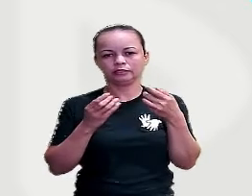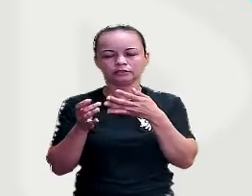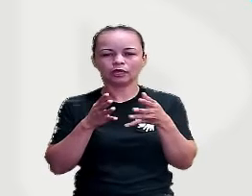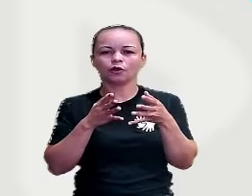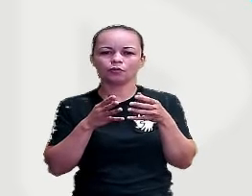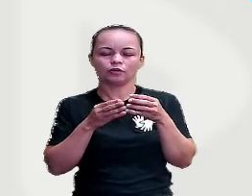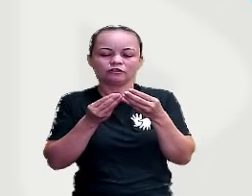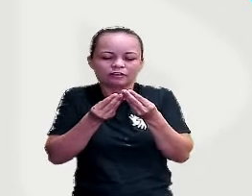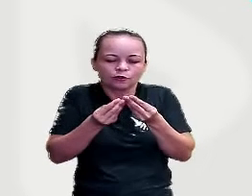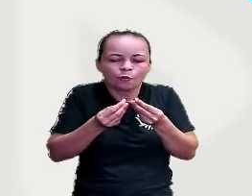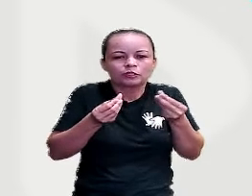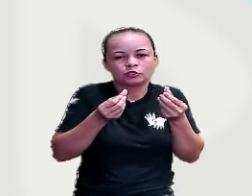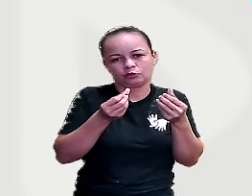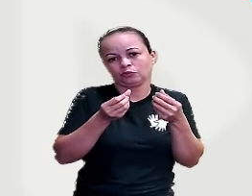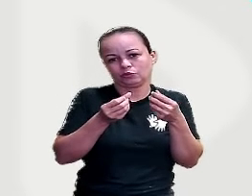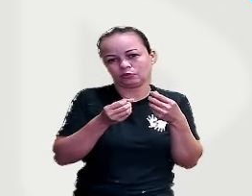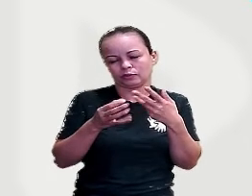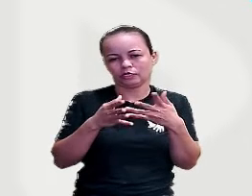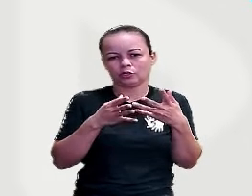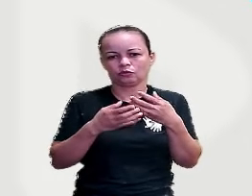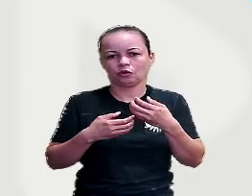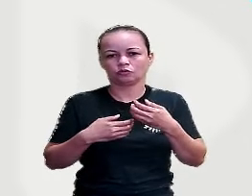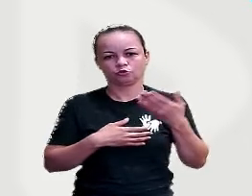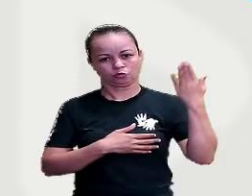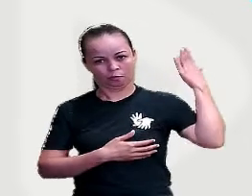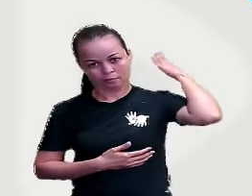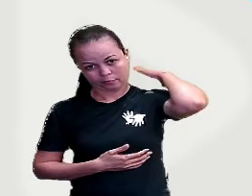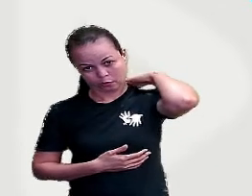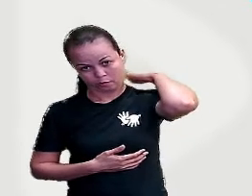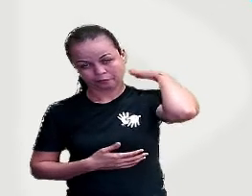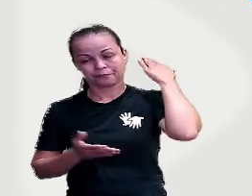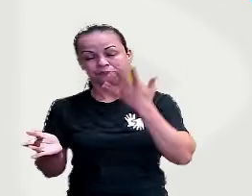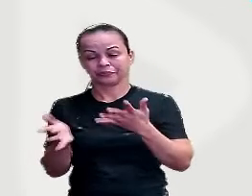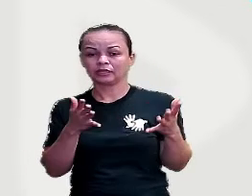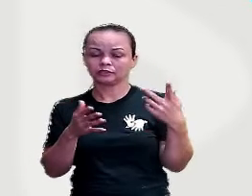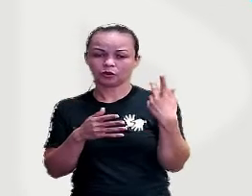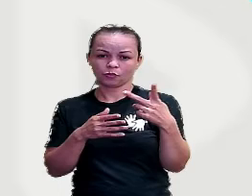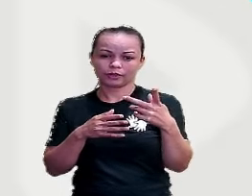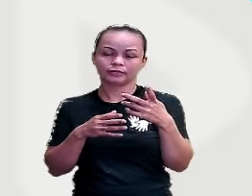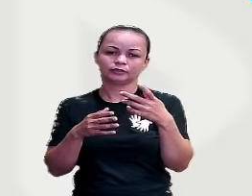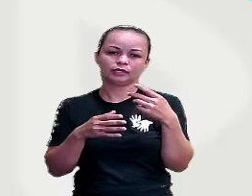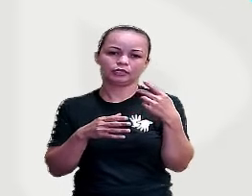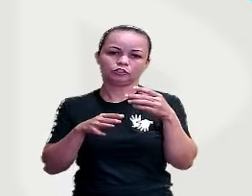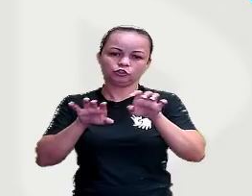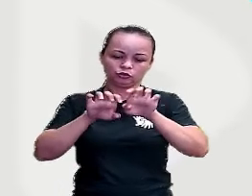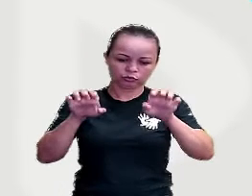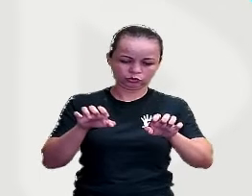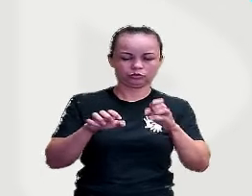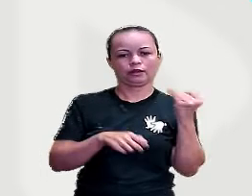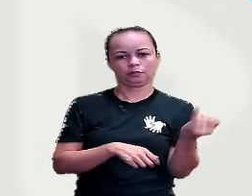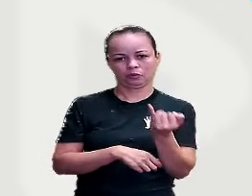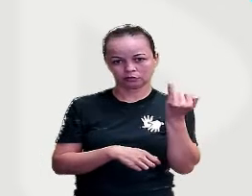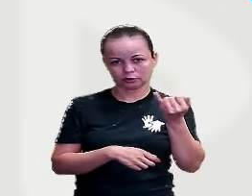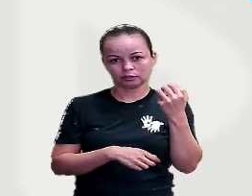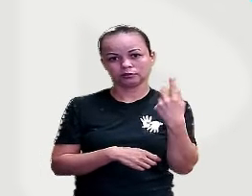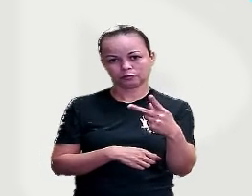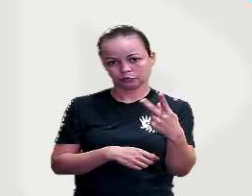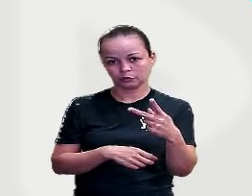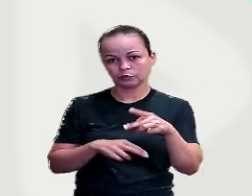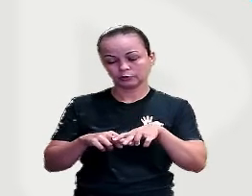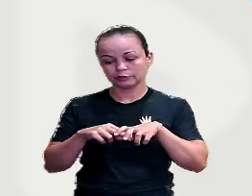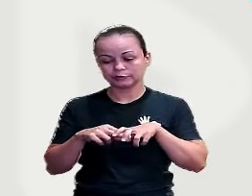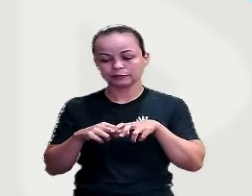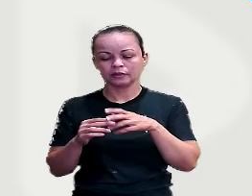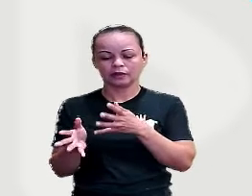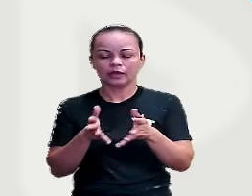lá obstruir, os nossos pulmões. Então essa estruturazinha aí, epiglote, ela é fundamental por isso. E daí, a importância